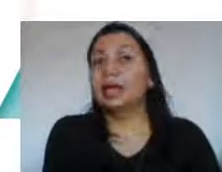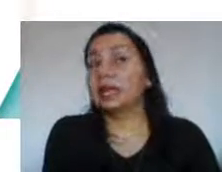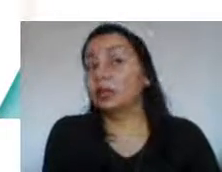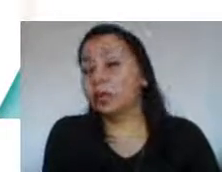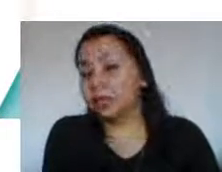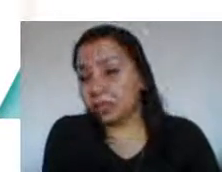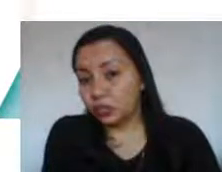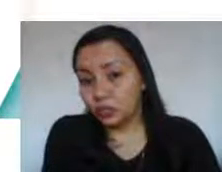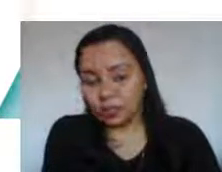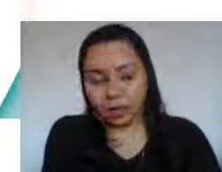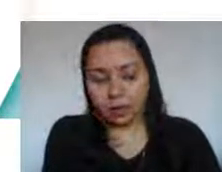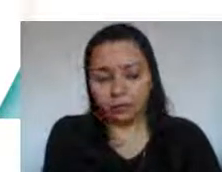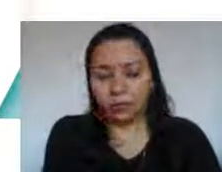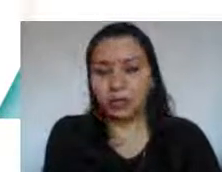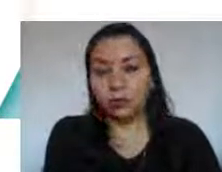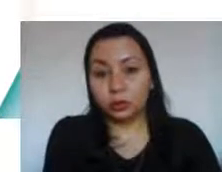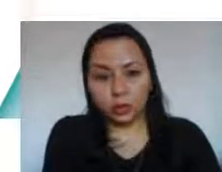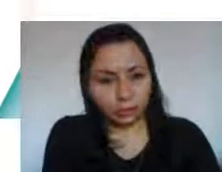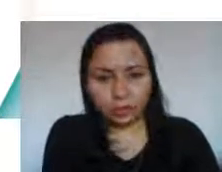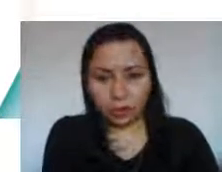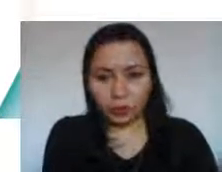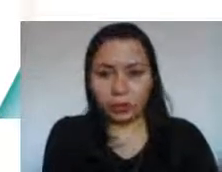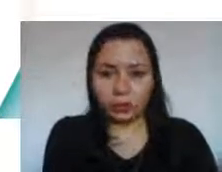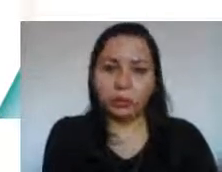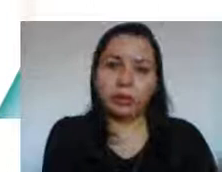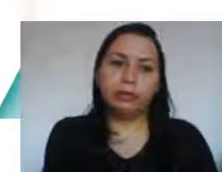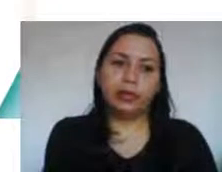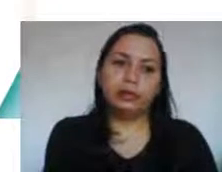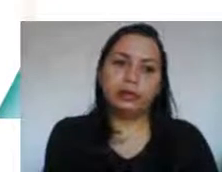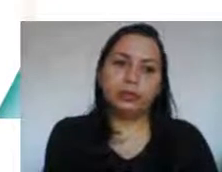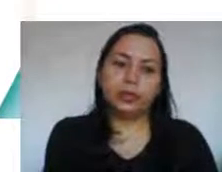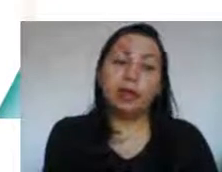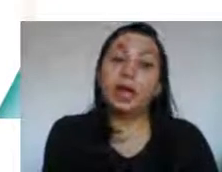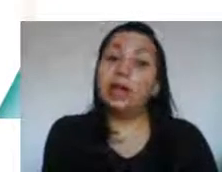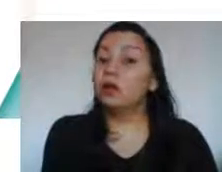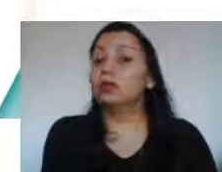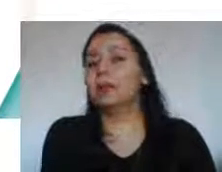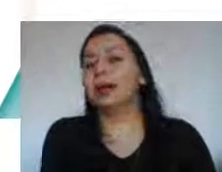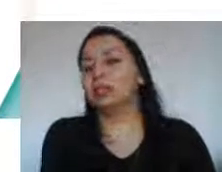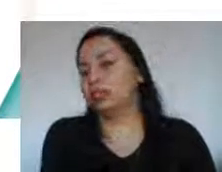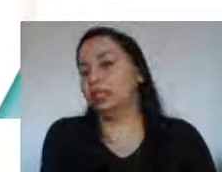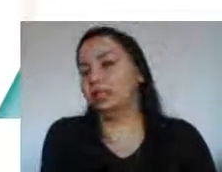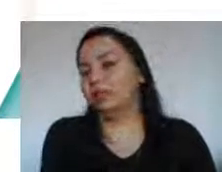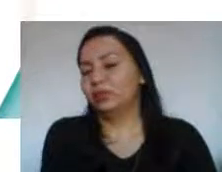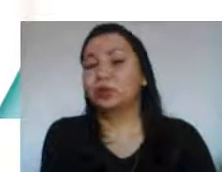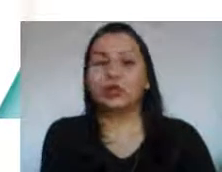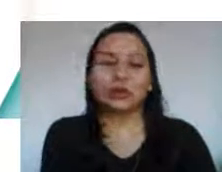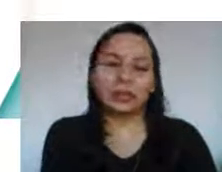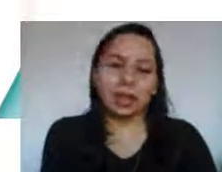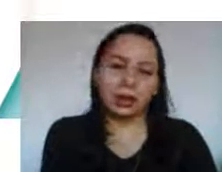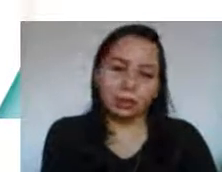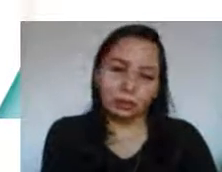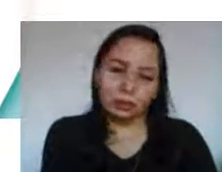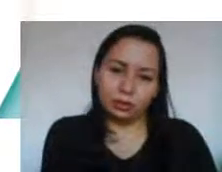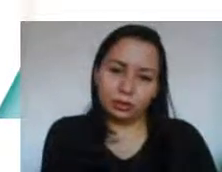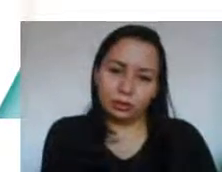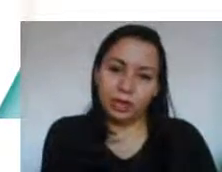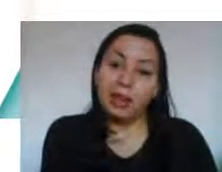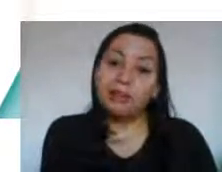É da natureza que a gente extrai os recursos necessários para a nossa sobrevivência. Em contrapartida, nos últimos